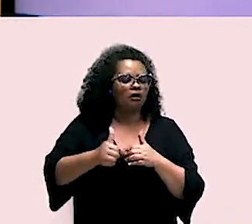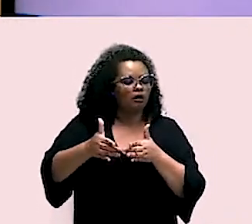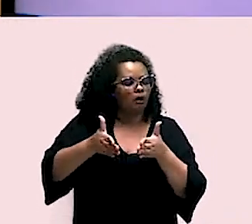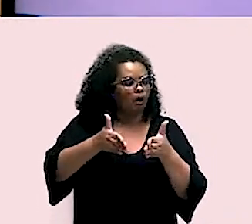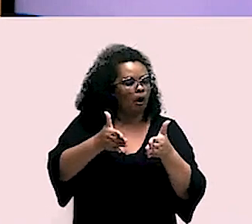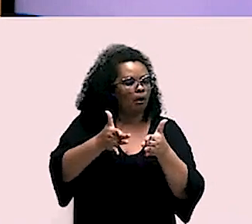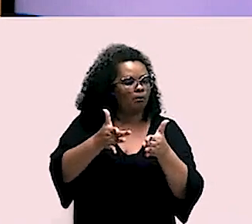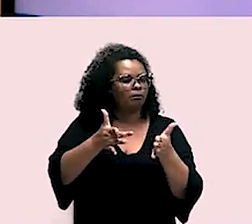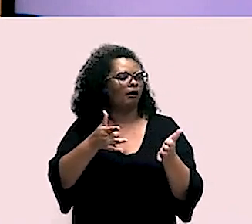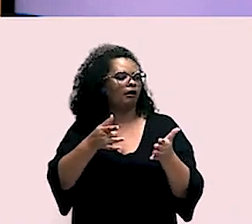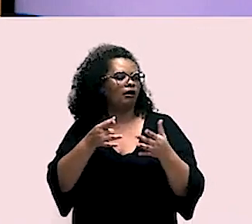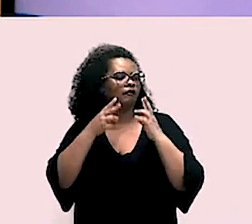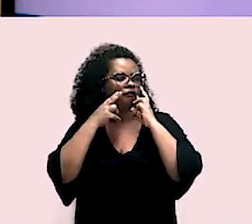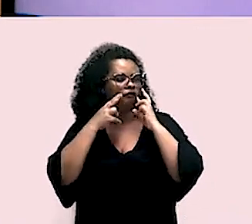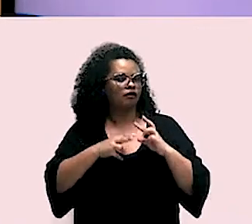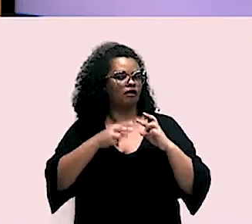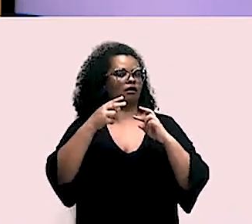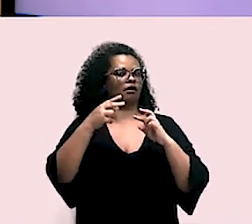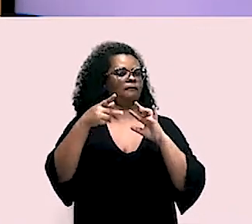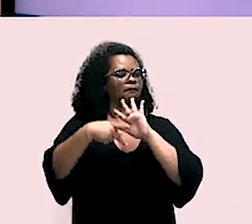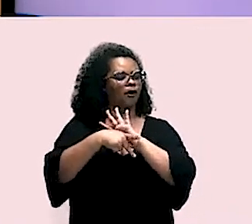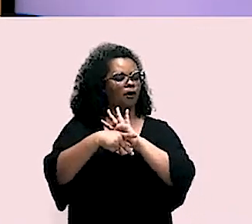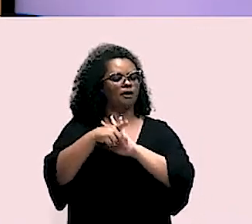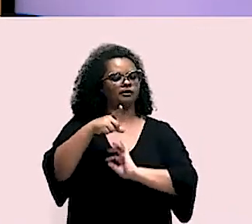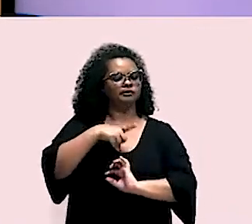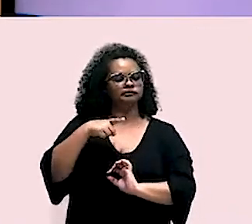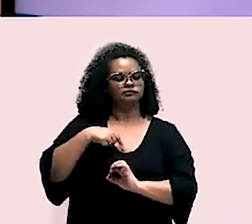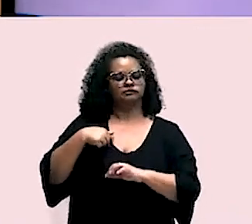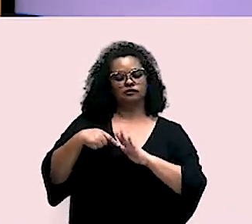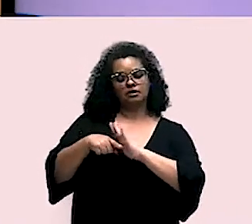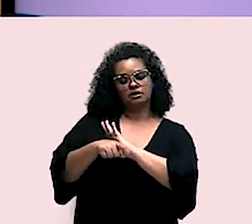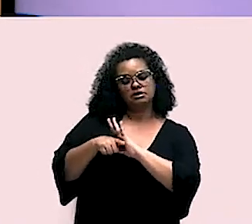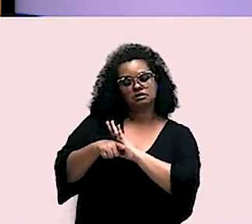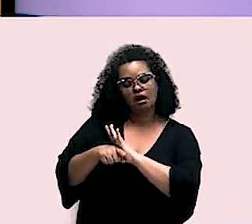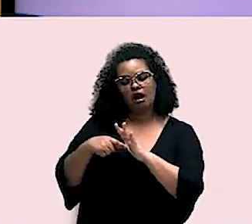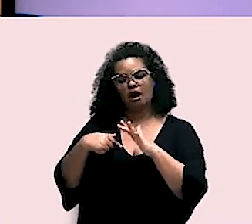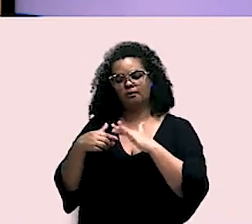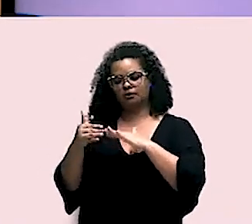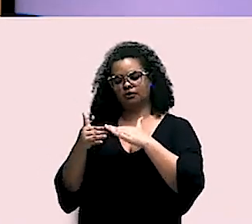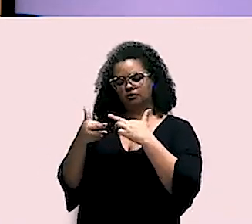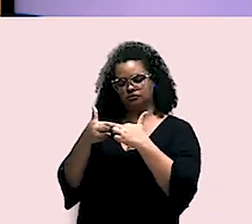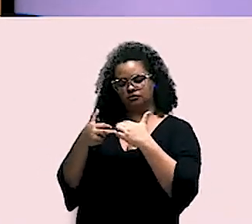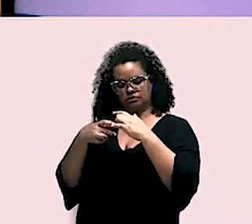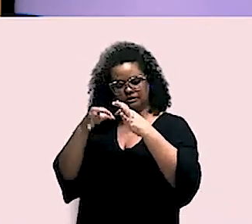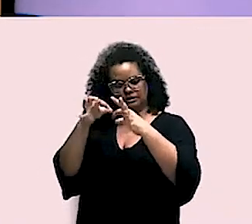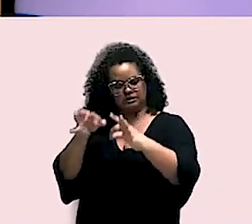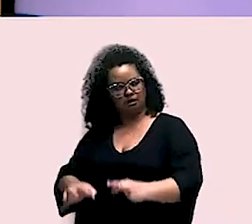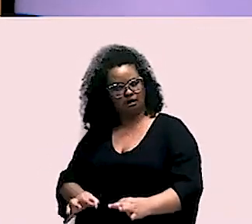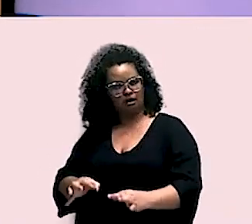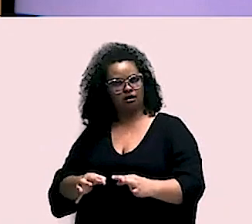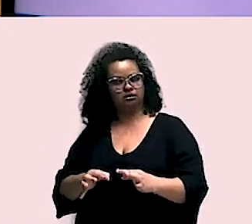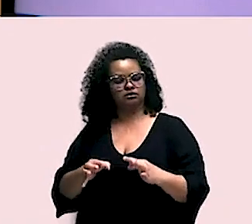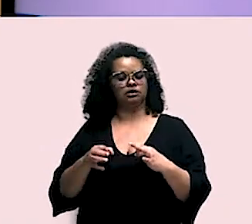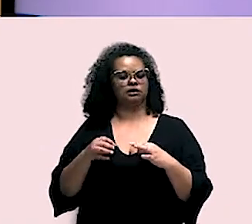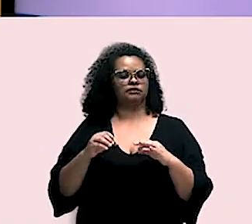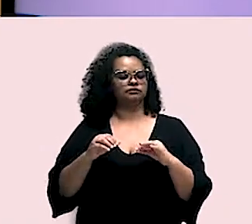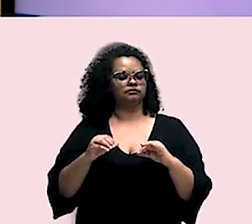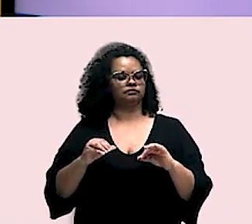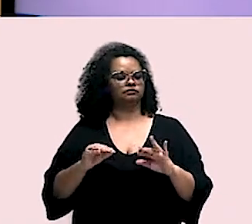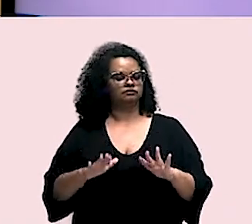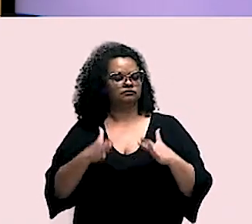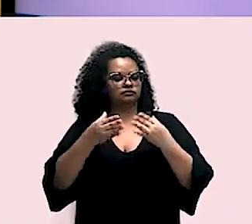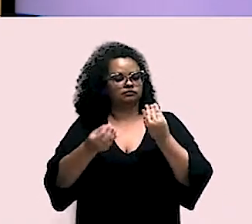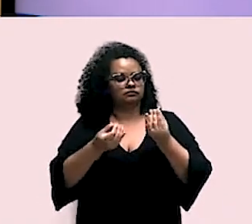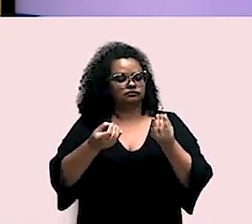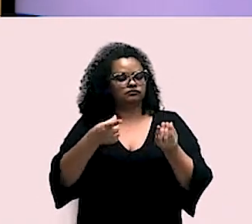dos exames físicos ou obstétricos a cada consulta, seja pela solicitação e realização da bateria de exames complementares,